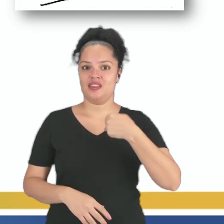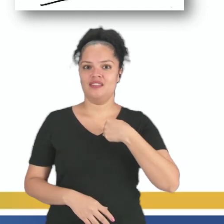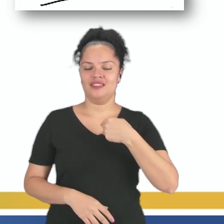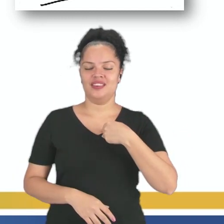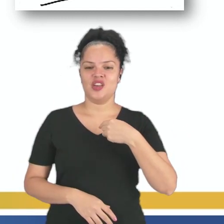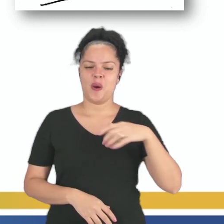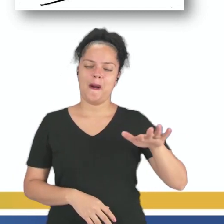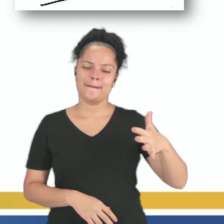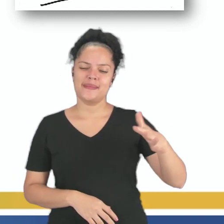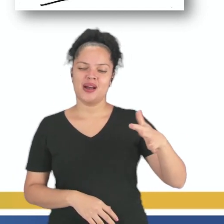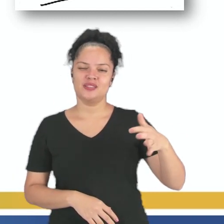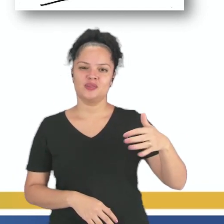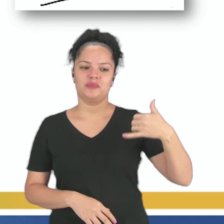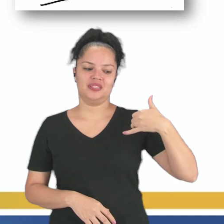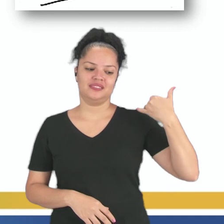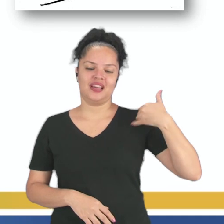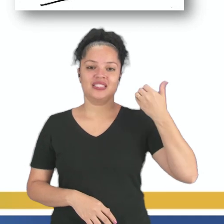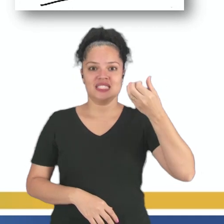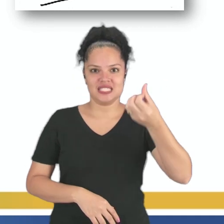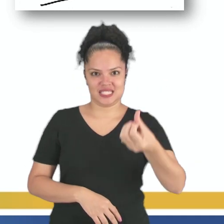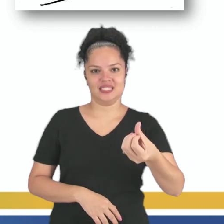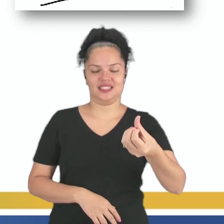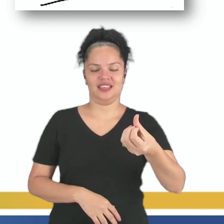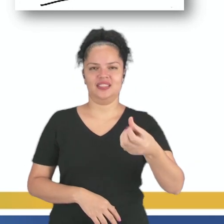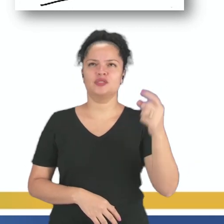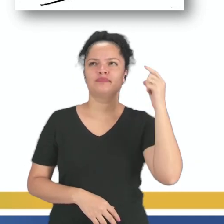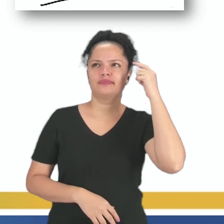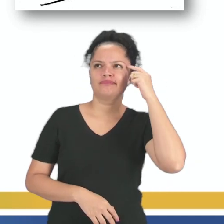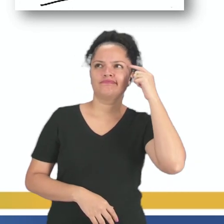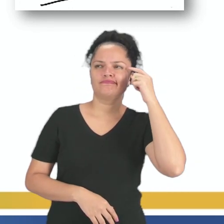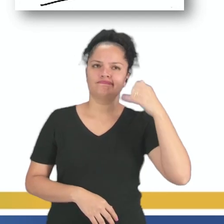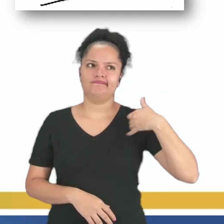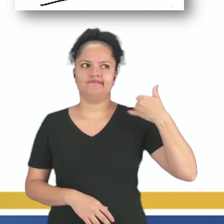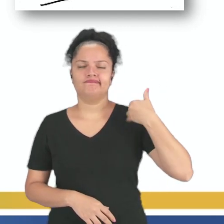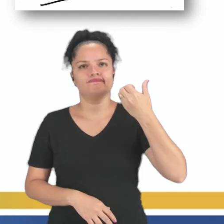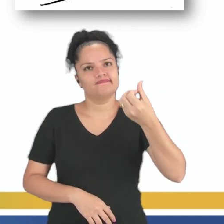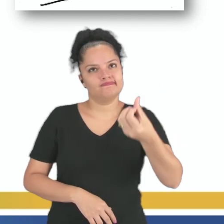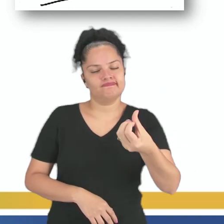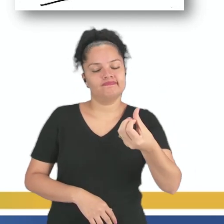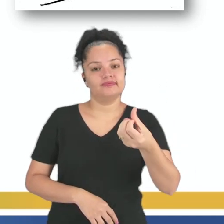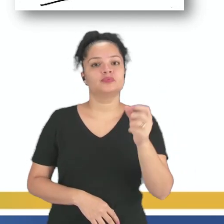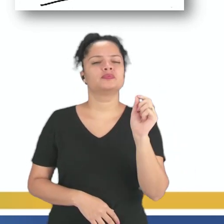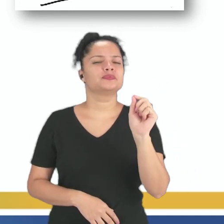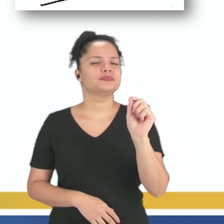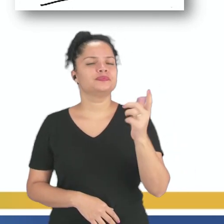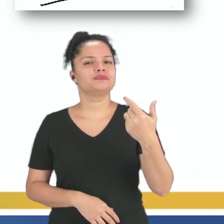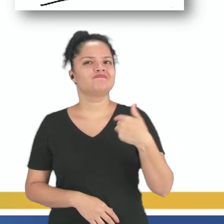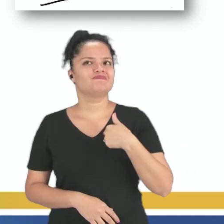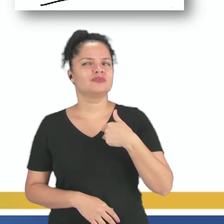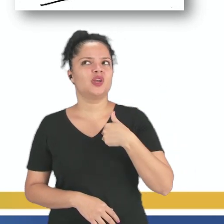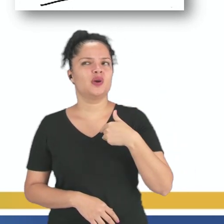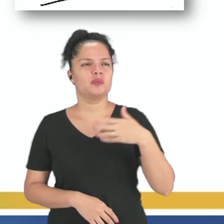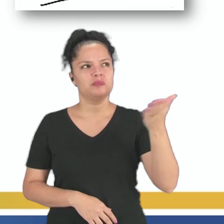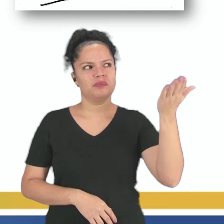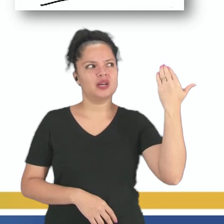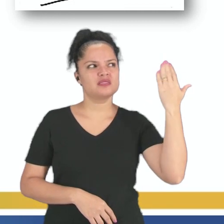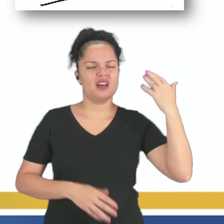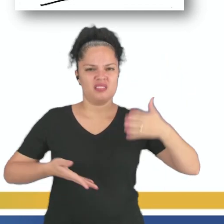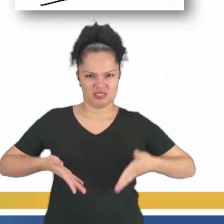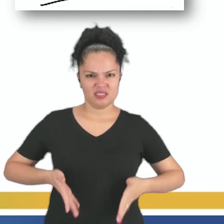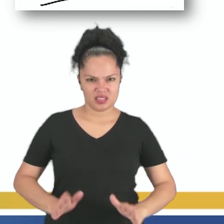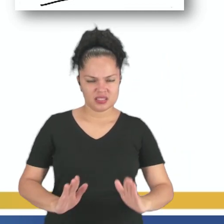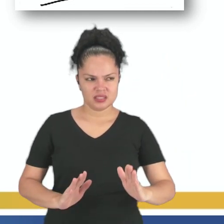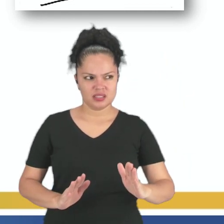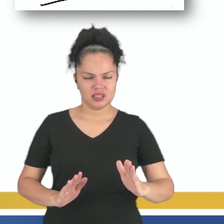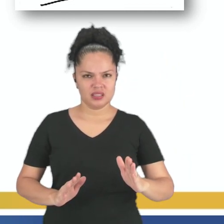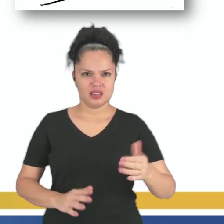era meio grande, tinha 6 anos. Imagine, 6 anos. Quer dizer que, desde que eu nasci até ter 6